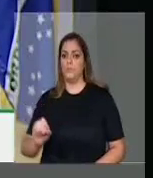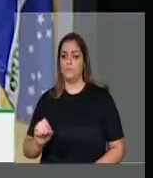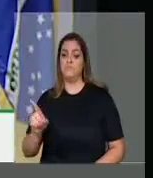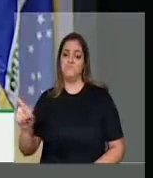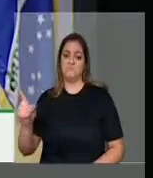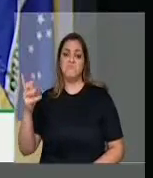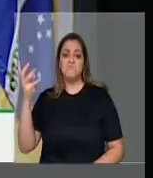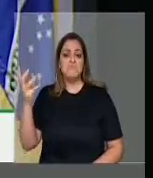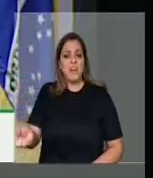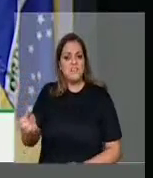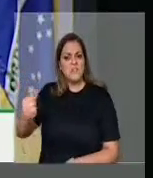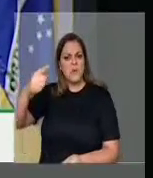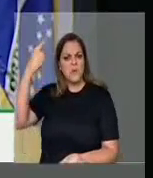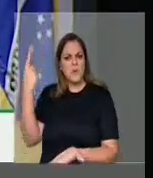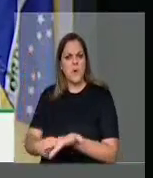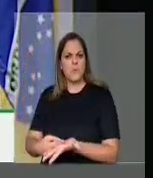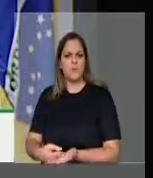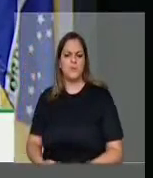de